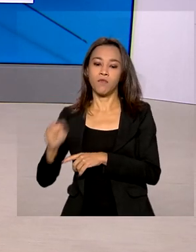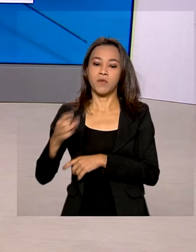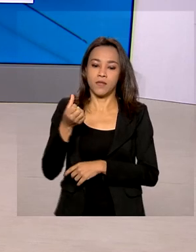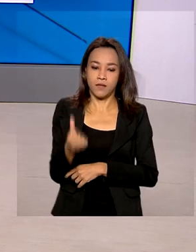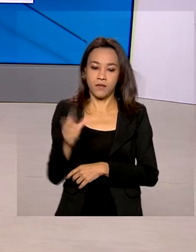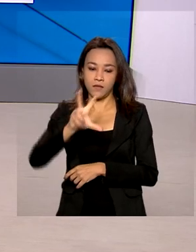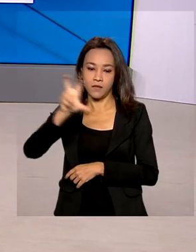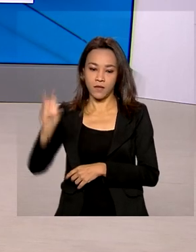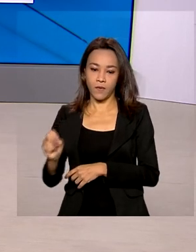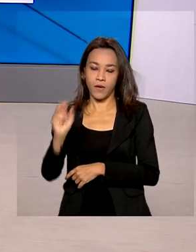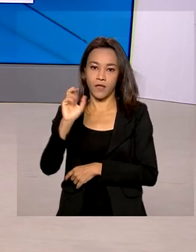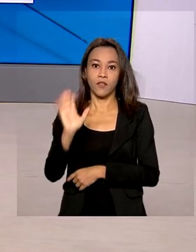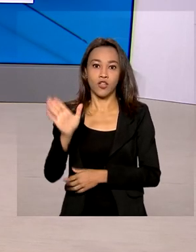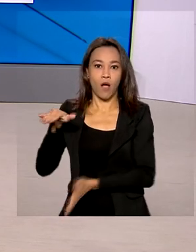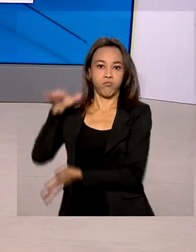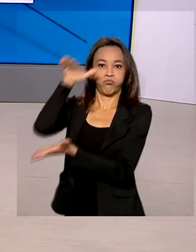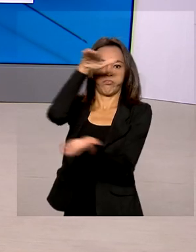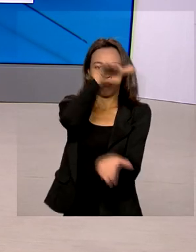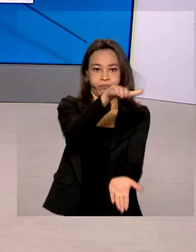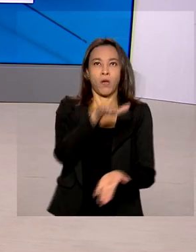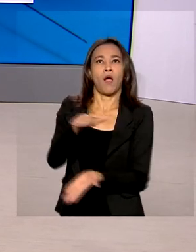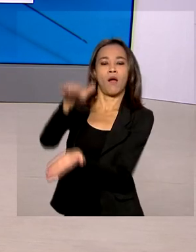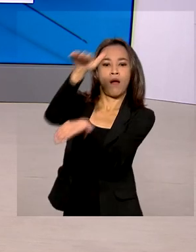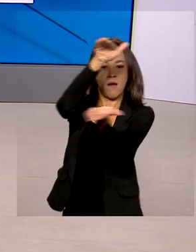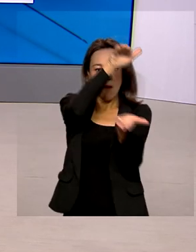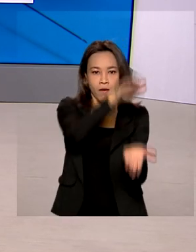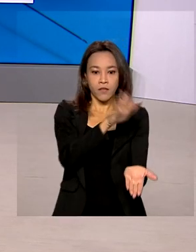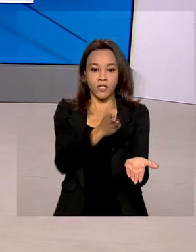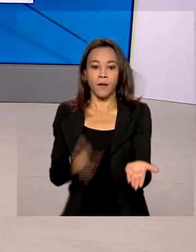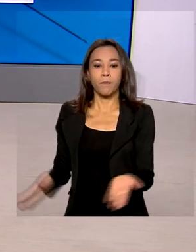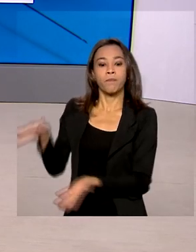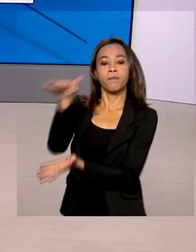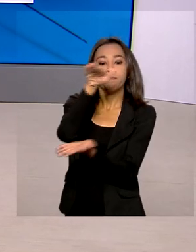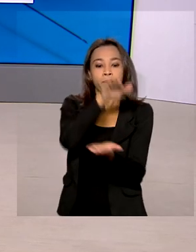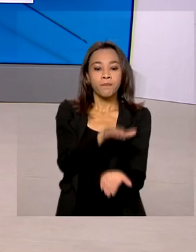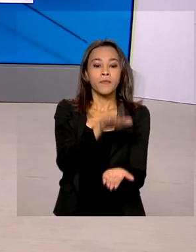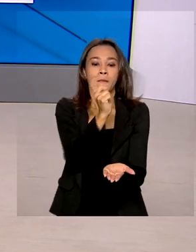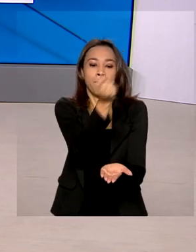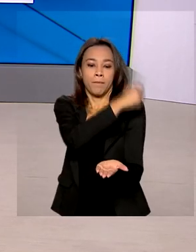184.419.650 doses de vacinas até agora. Foram aplicadas